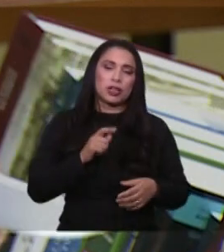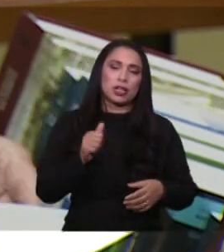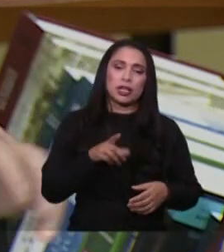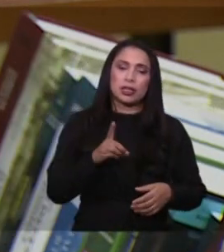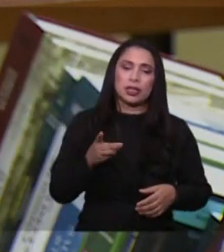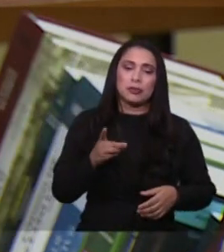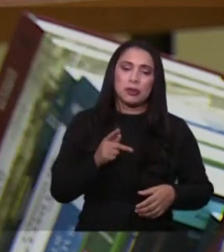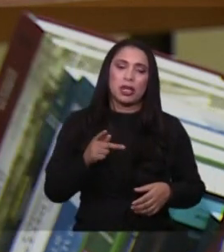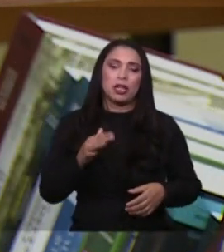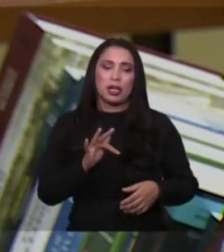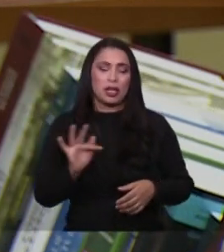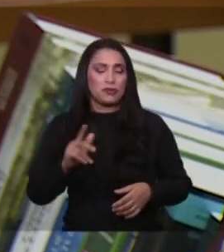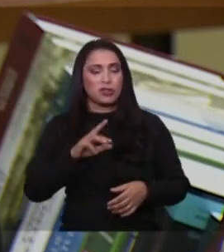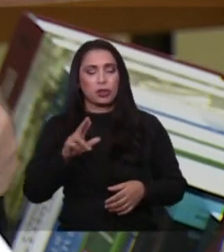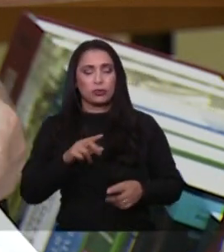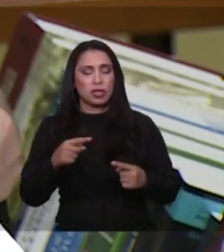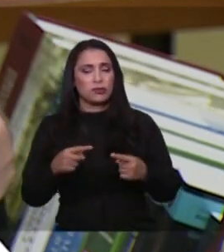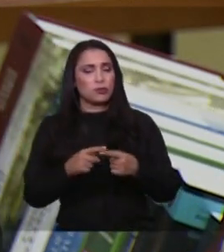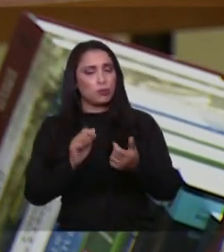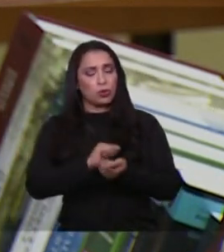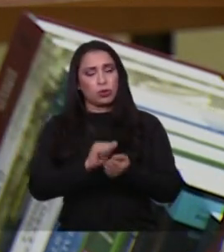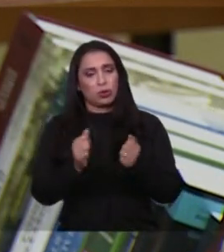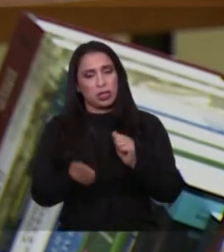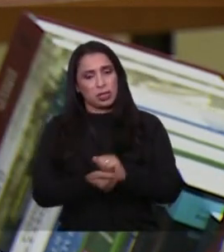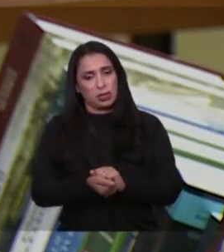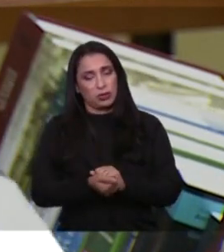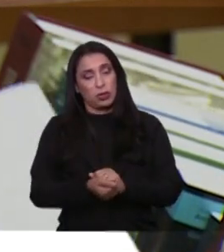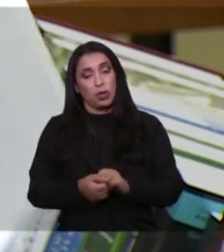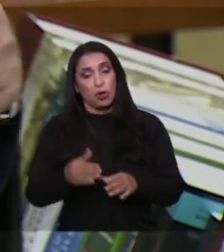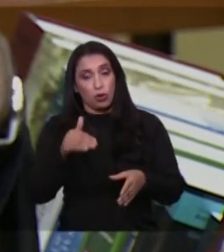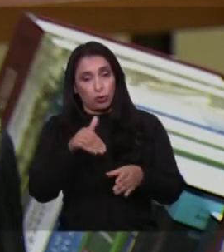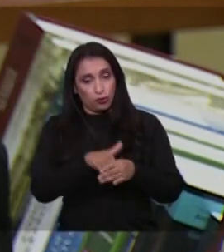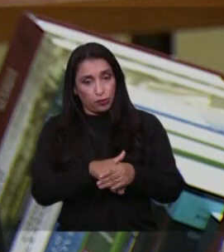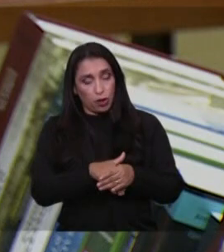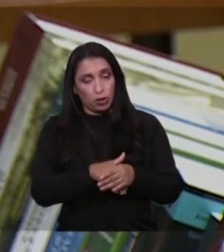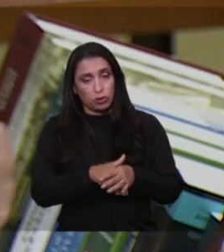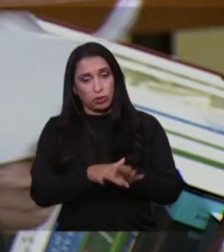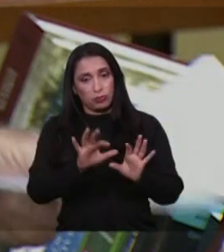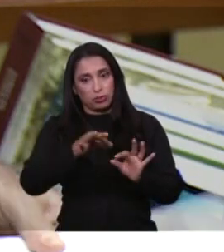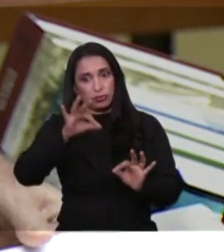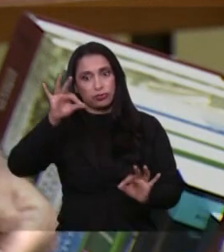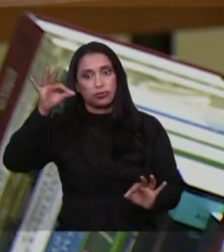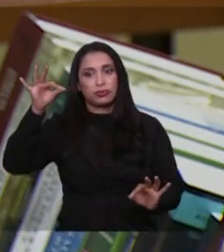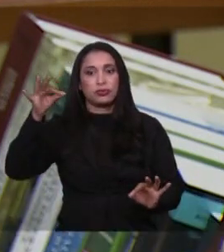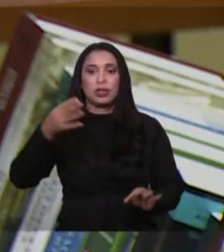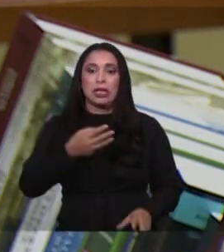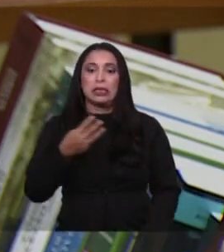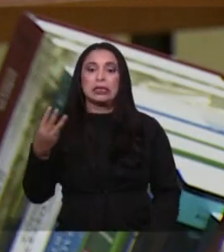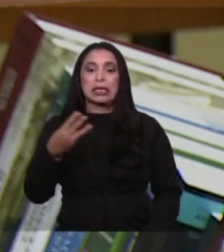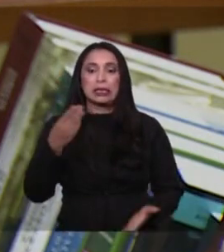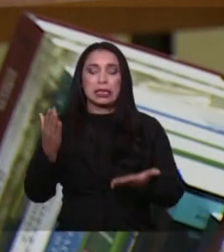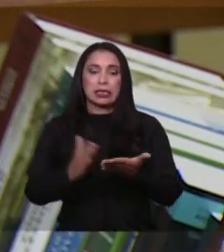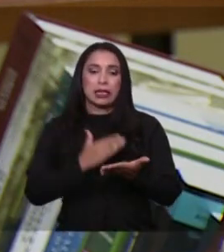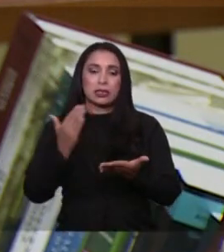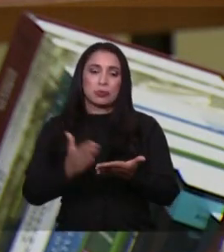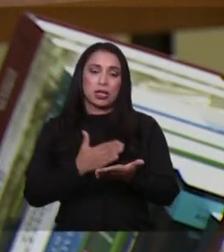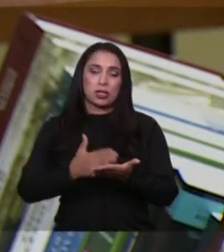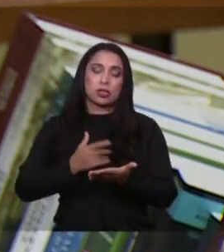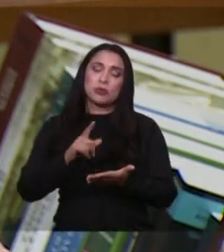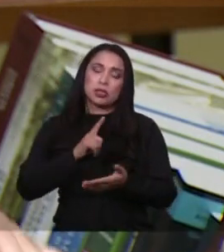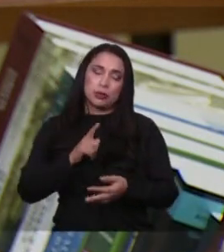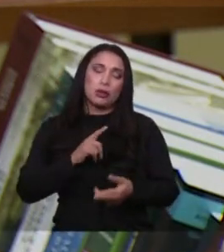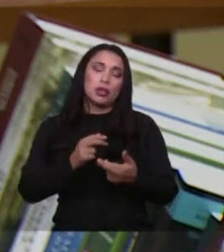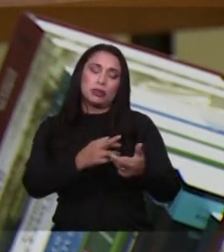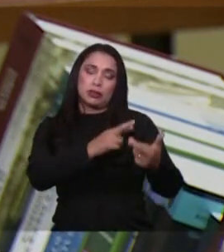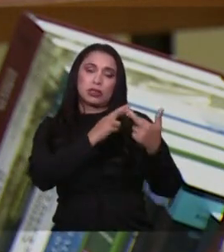houve modulação. Realmente o voto é longo, tem 33 páginas, mas é exercício de dever de ofício isso.